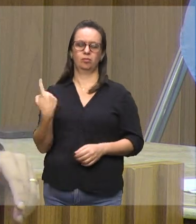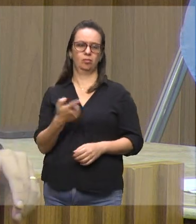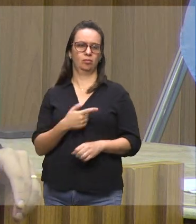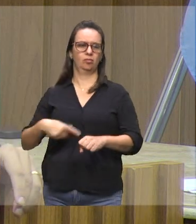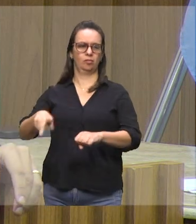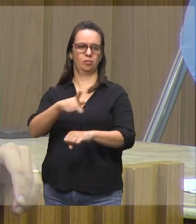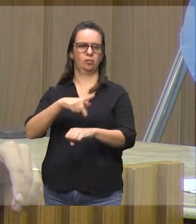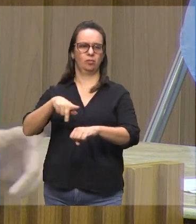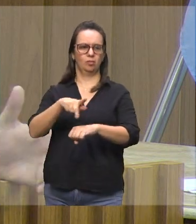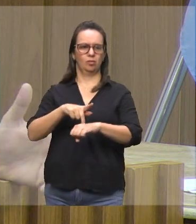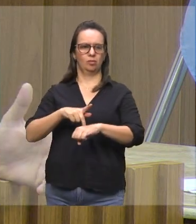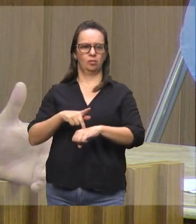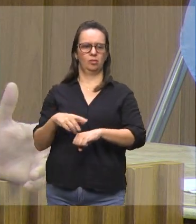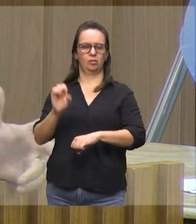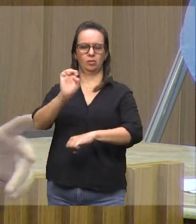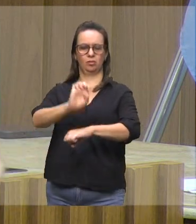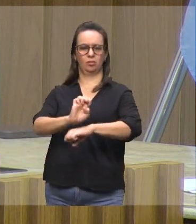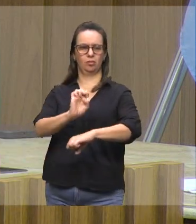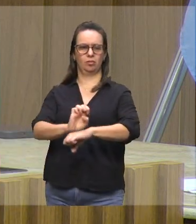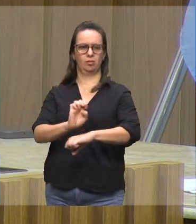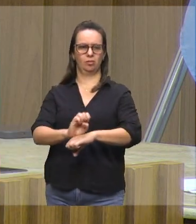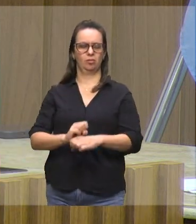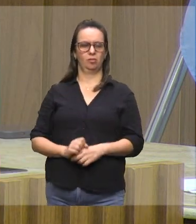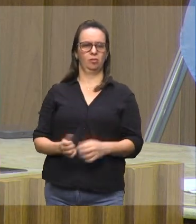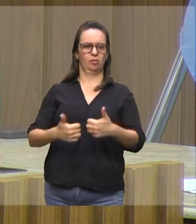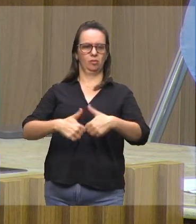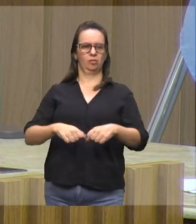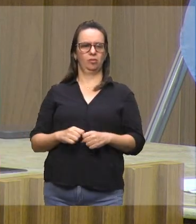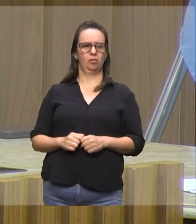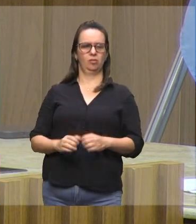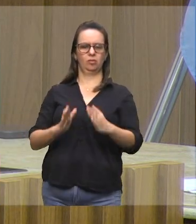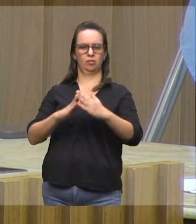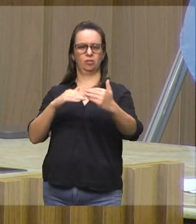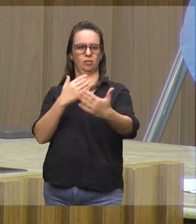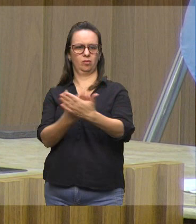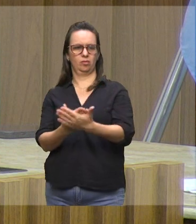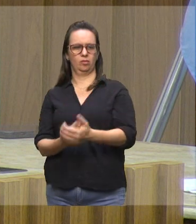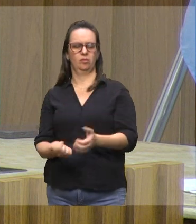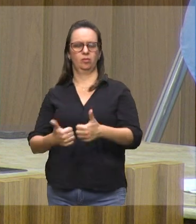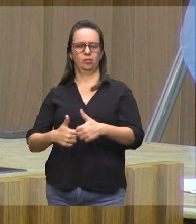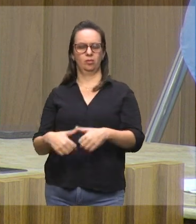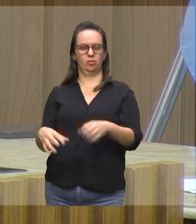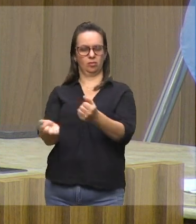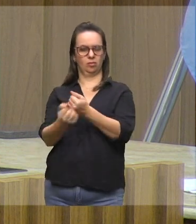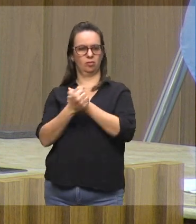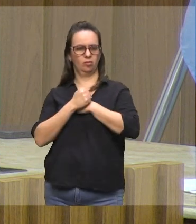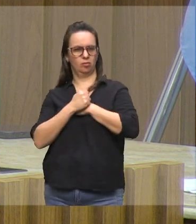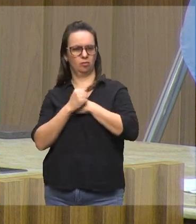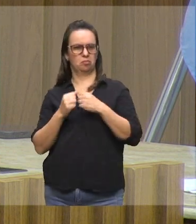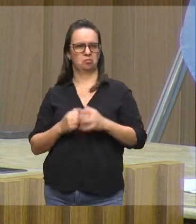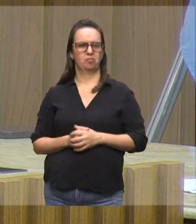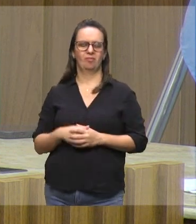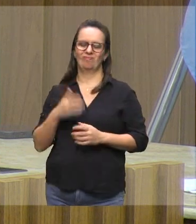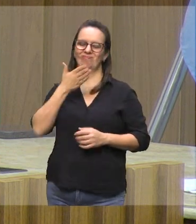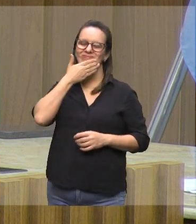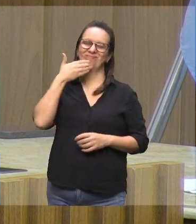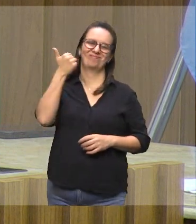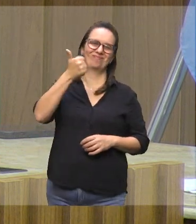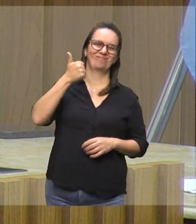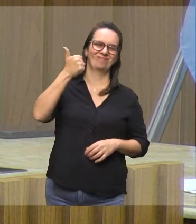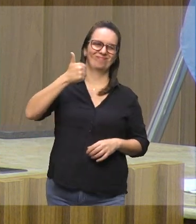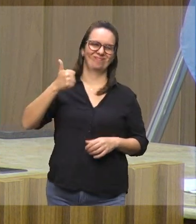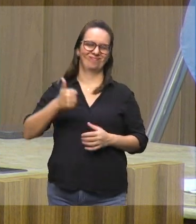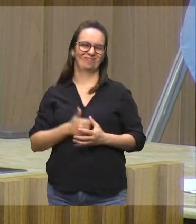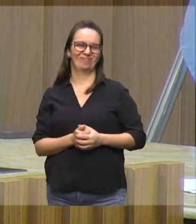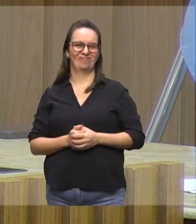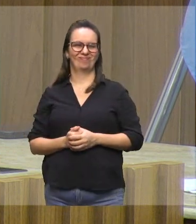município passa, que é tentar fazer com que a escola seja um ambiente mais acolhedor, mais cativante, mais